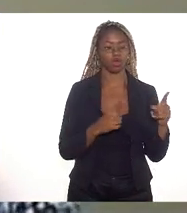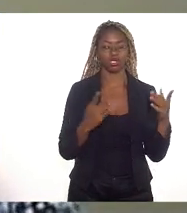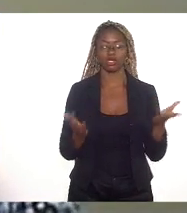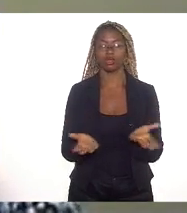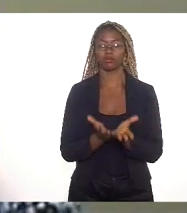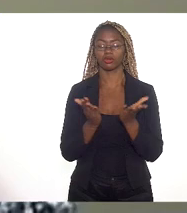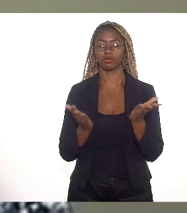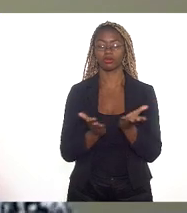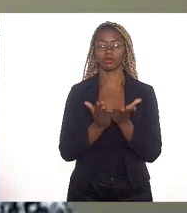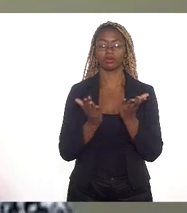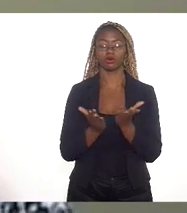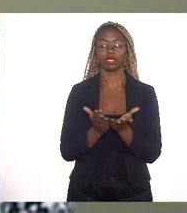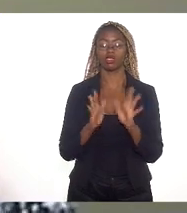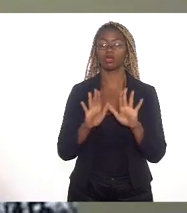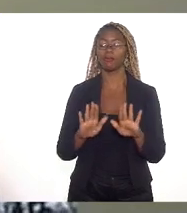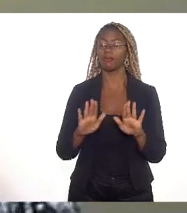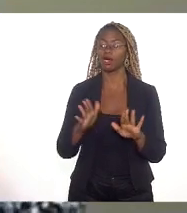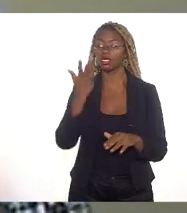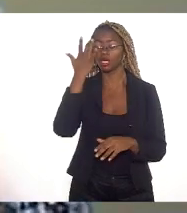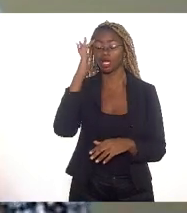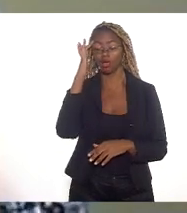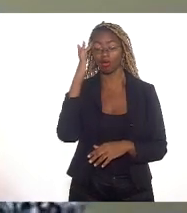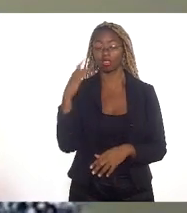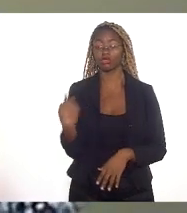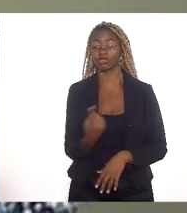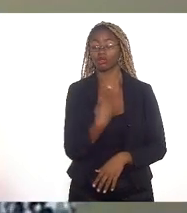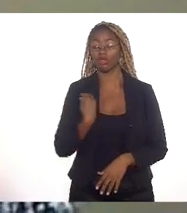pobreza, mas acho que estamos vivendo